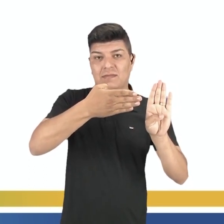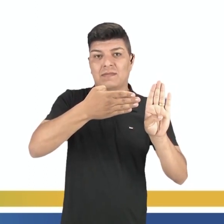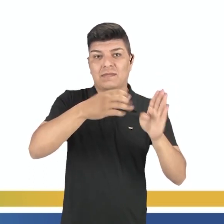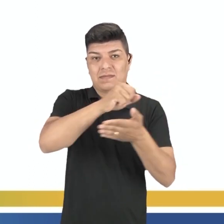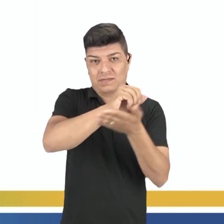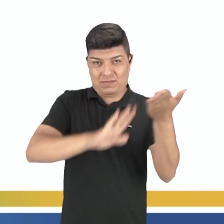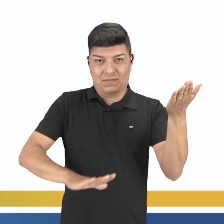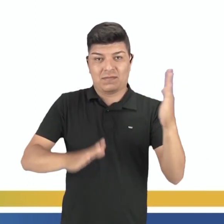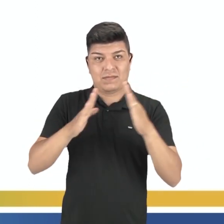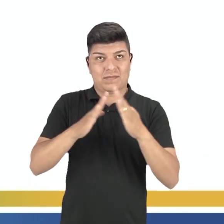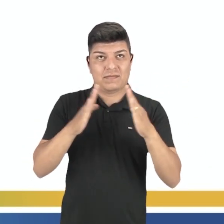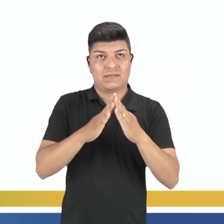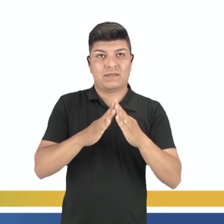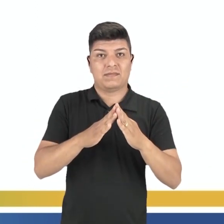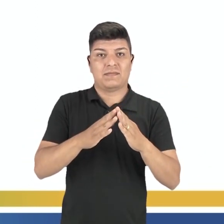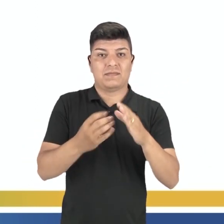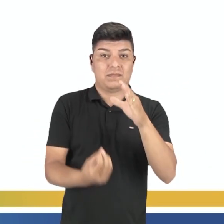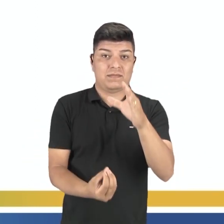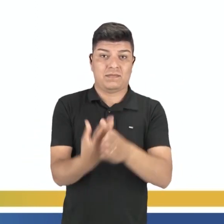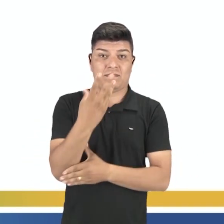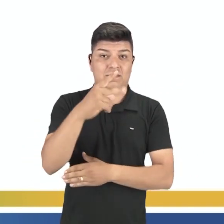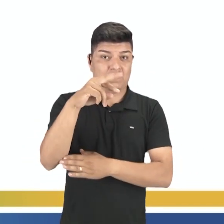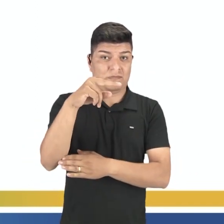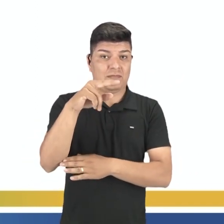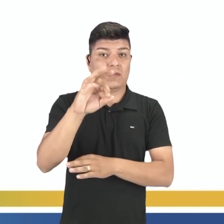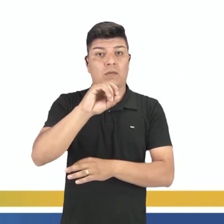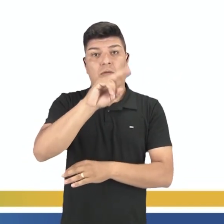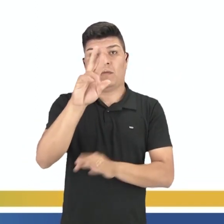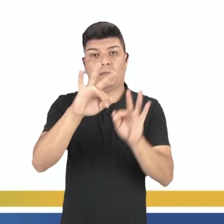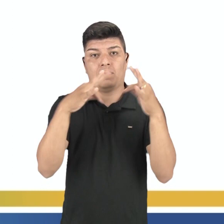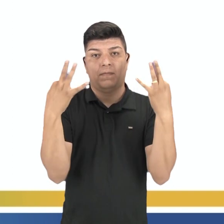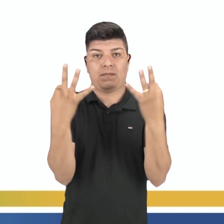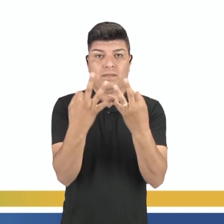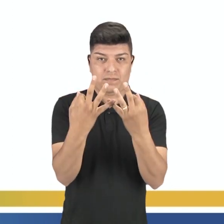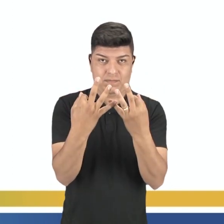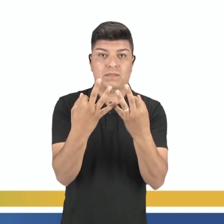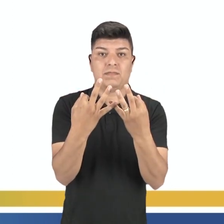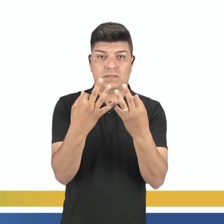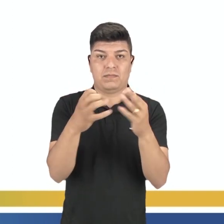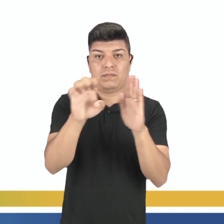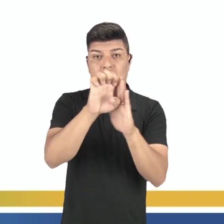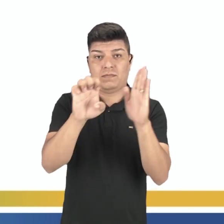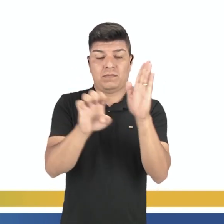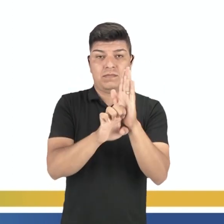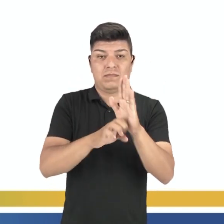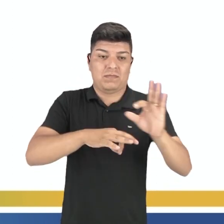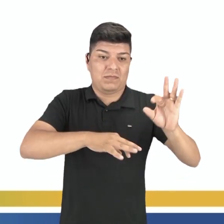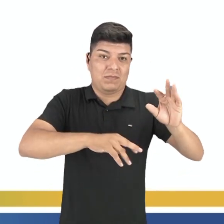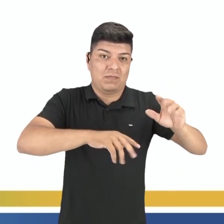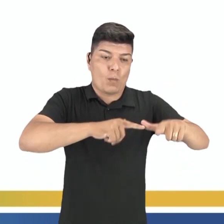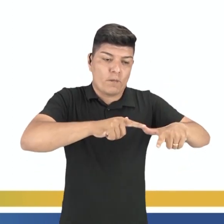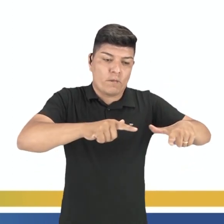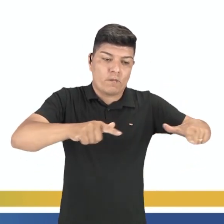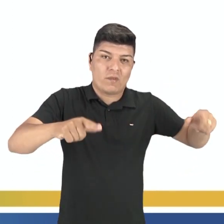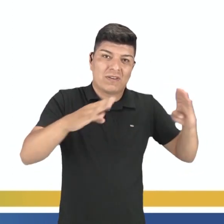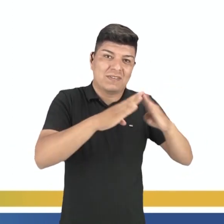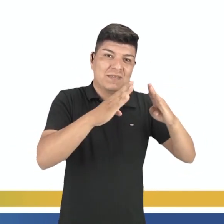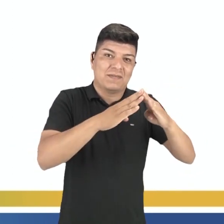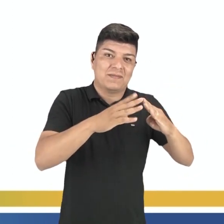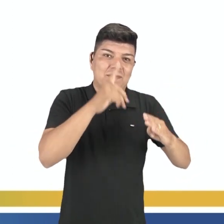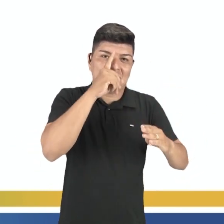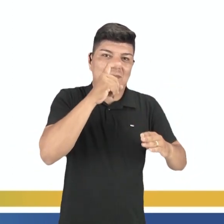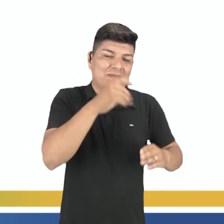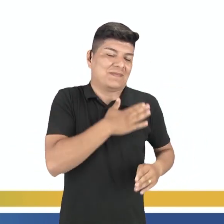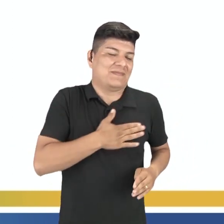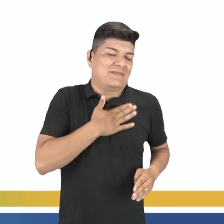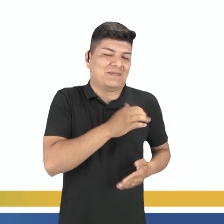a produção de casa. Crie com seus irmãos ou familiares um estatuto da limpeza da casa. Com certeza o papai e a mamãe vão gostar muito